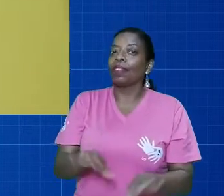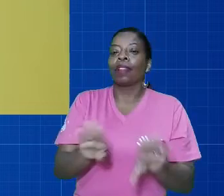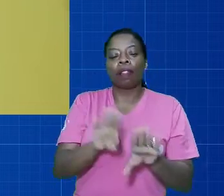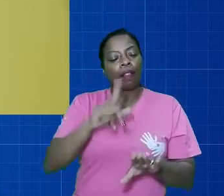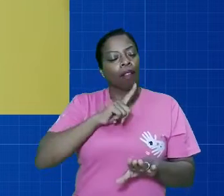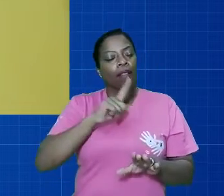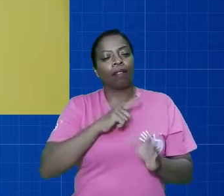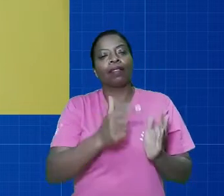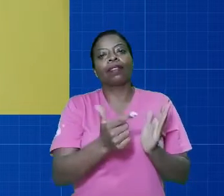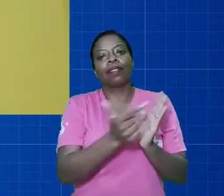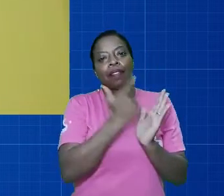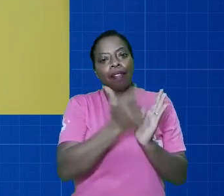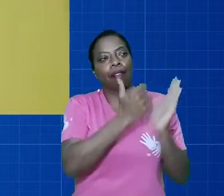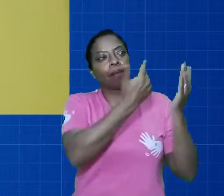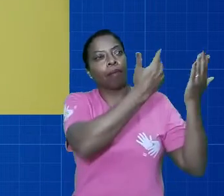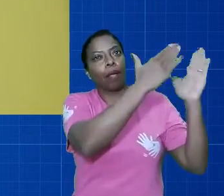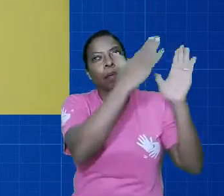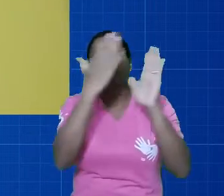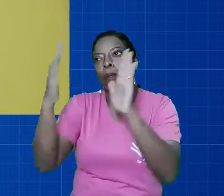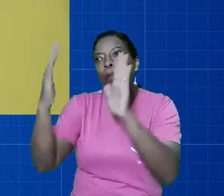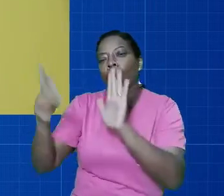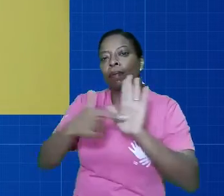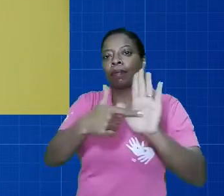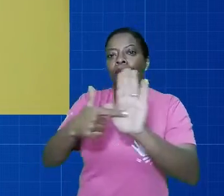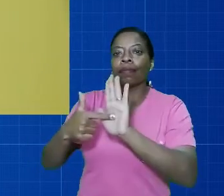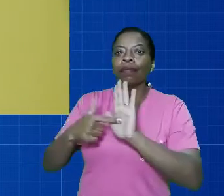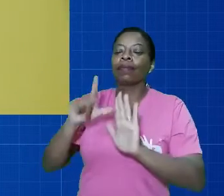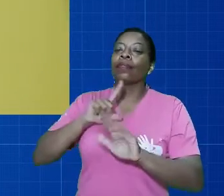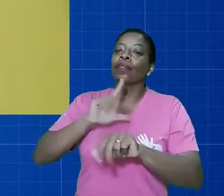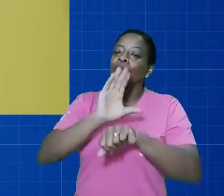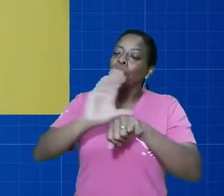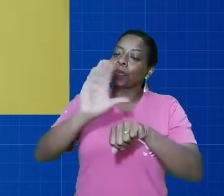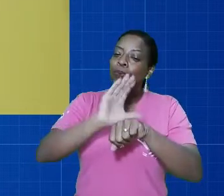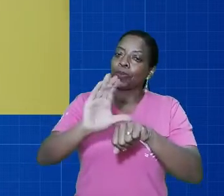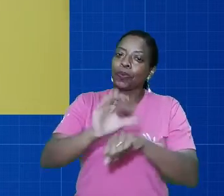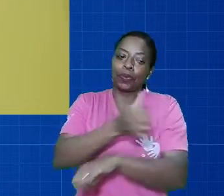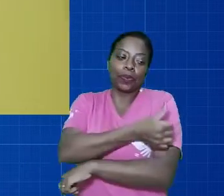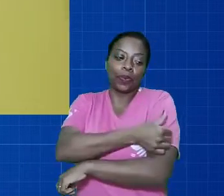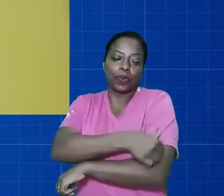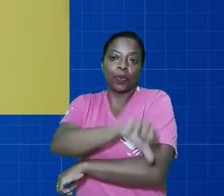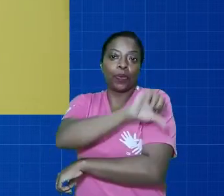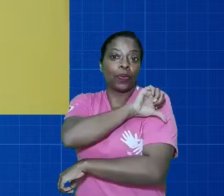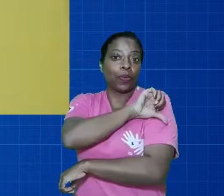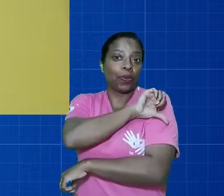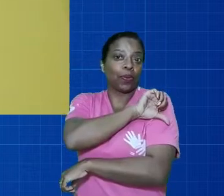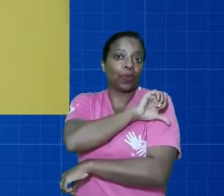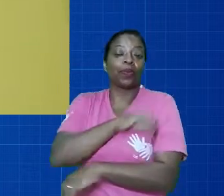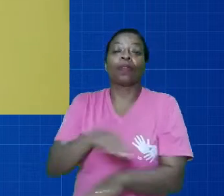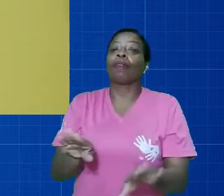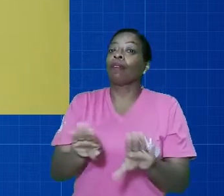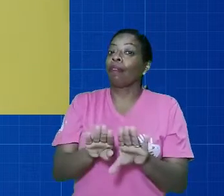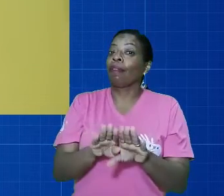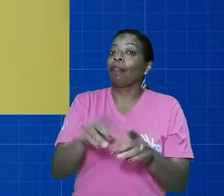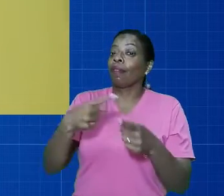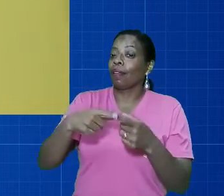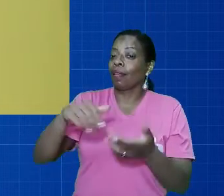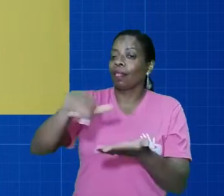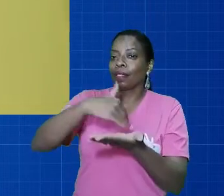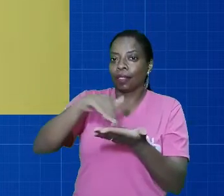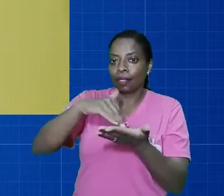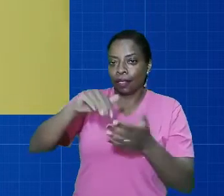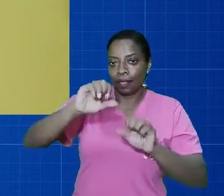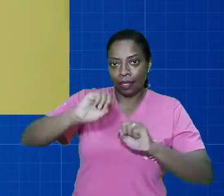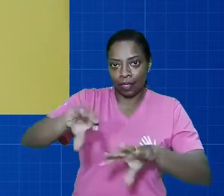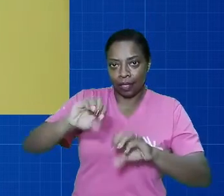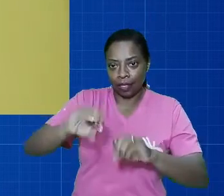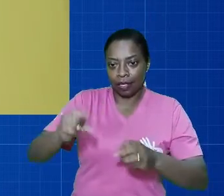tinha também os cursos de sexto ao nono, que eram os cursos oferecidos pela secretaria, mas que eram feitos lá na oficina de artes. Então,